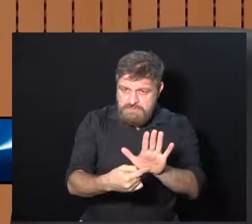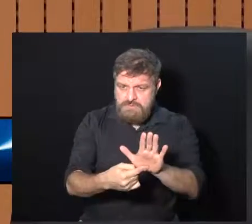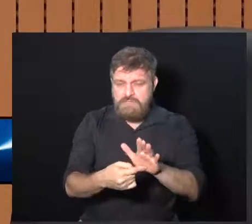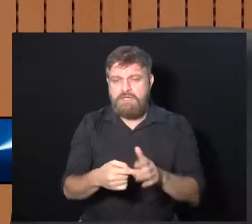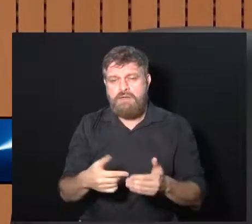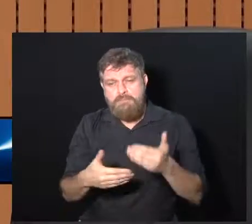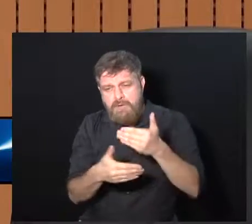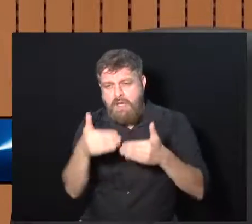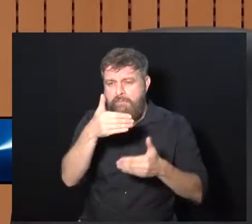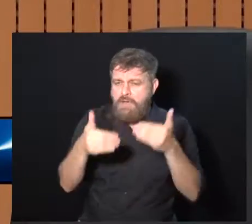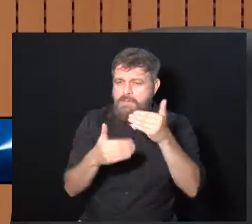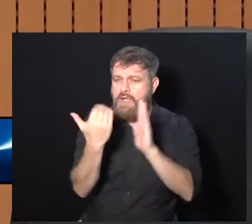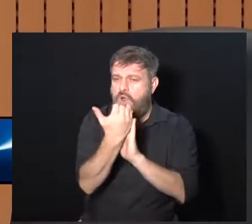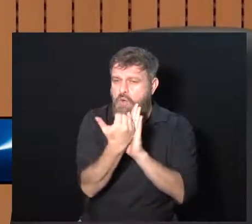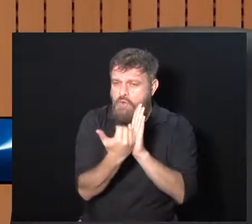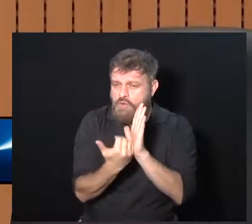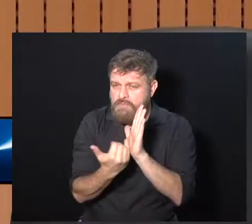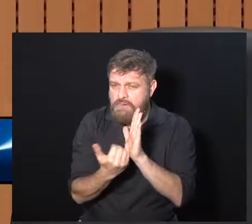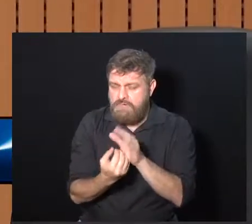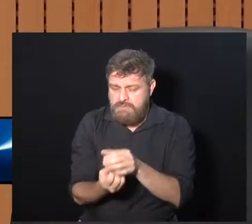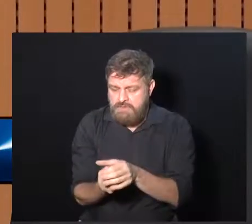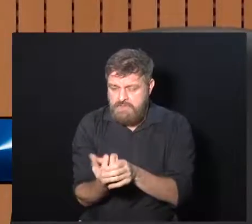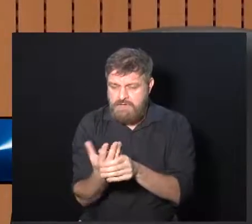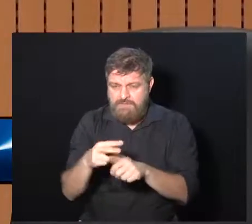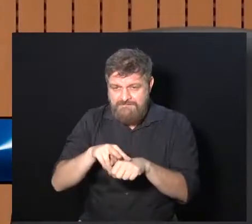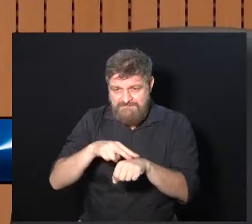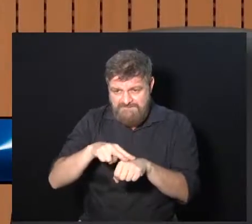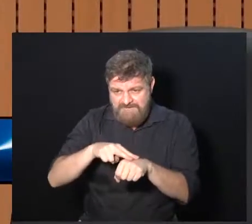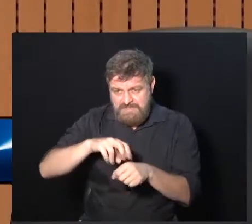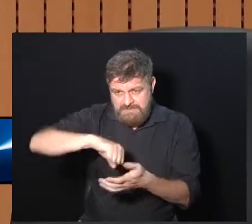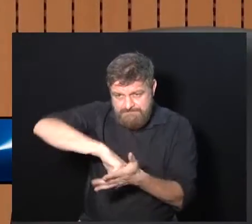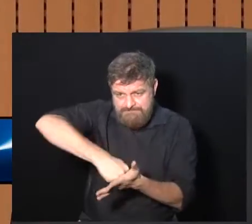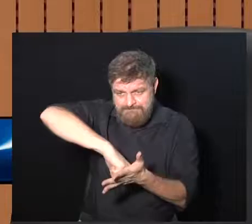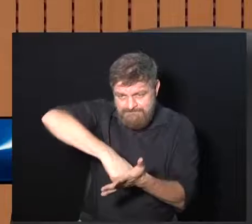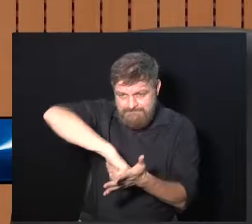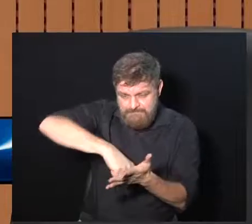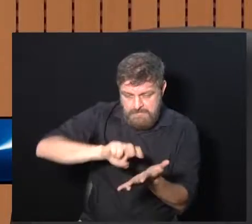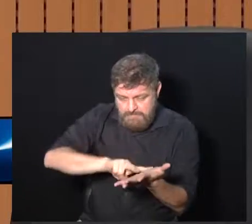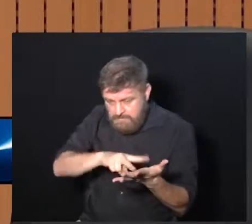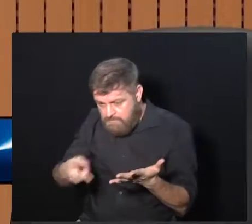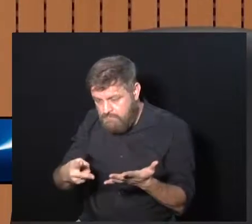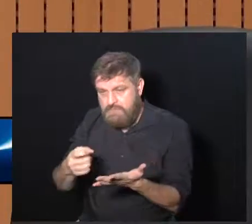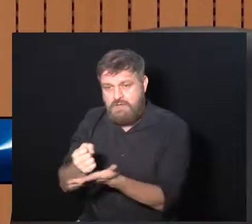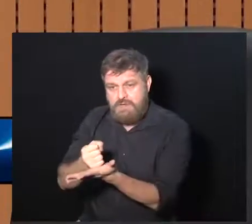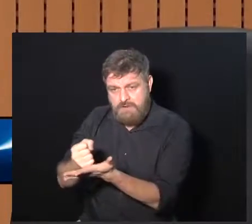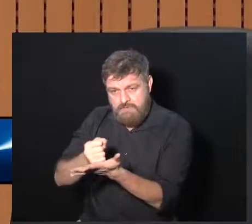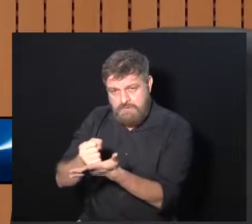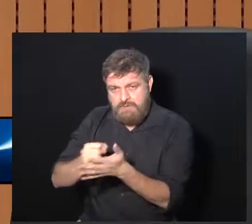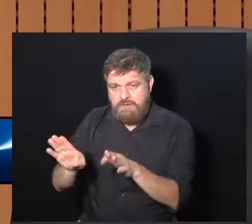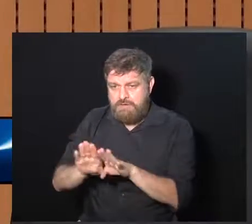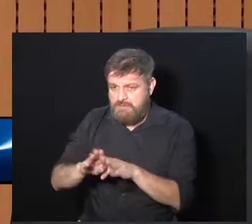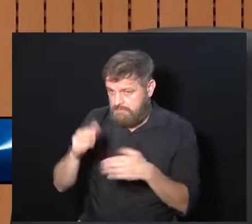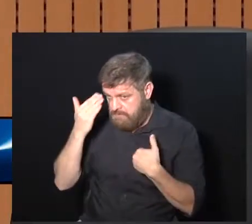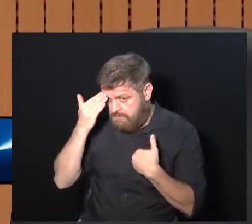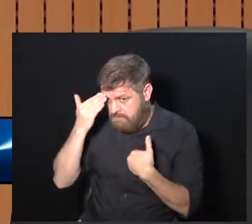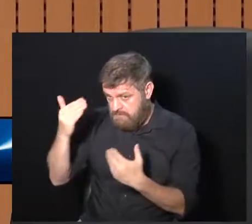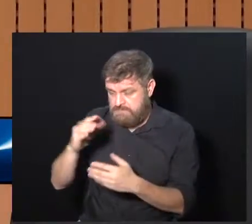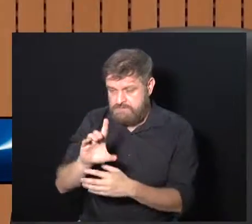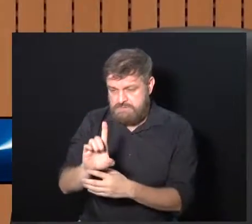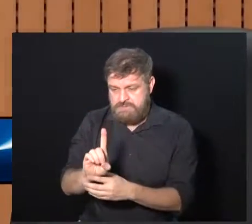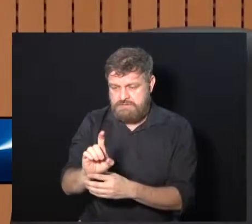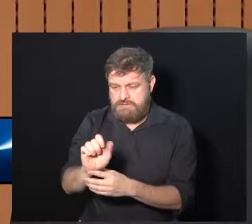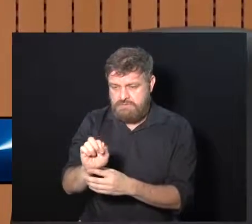do Programa Municipal de Fitoterapia. Queria também cumprimentar e agradecer a presença do grande amigo, o vereador Dário Saad, que